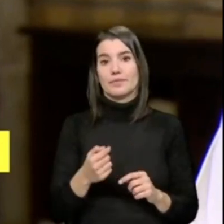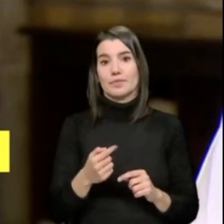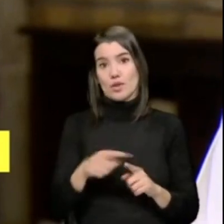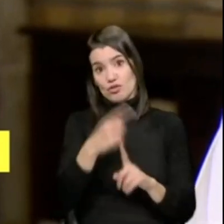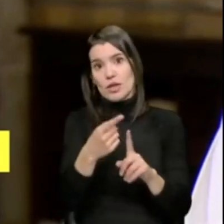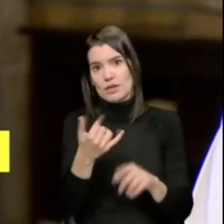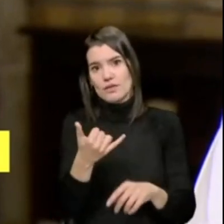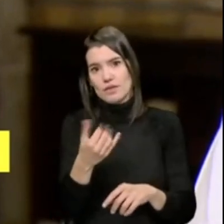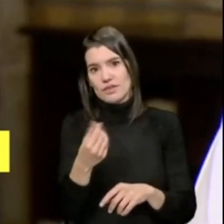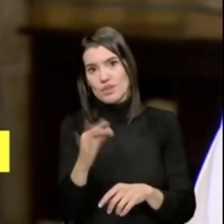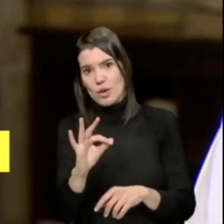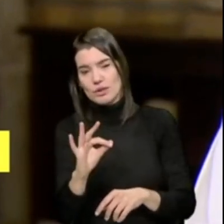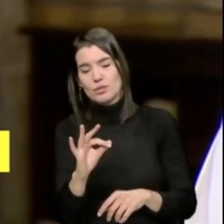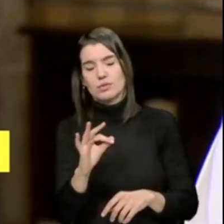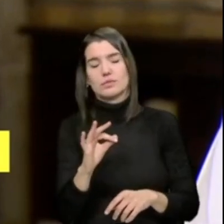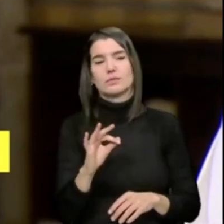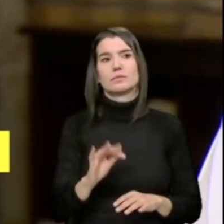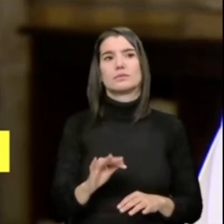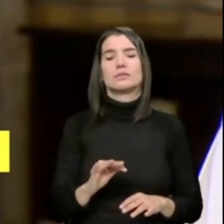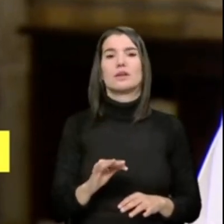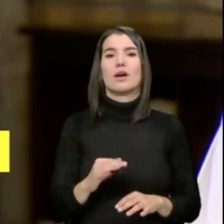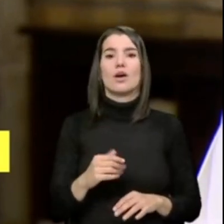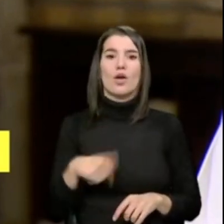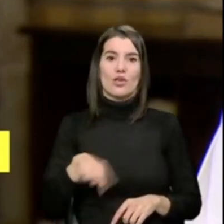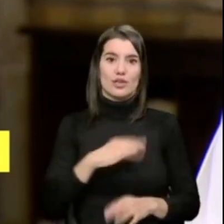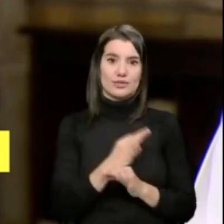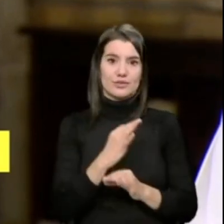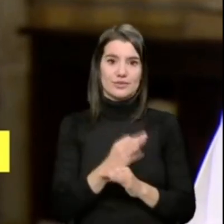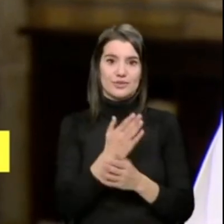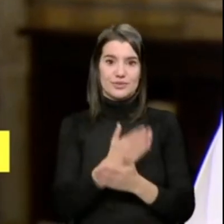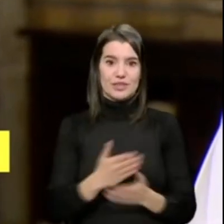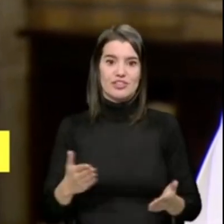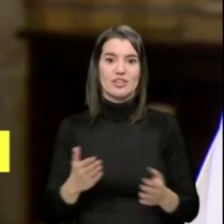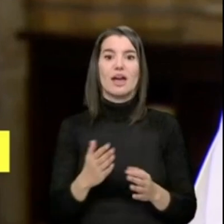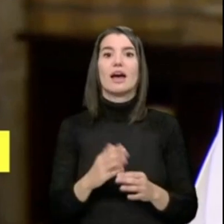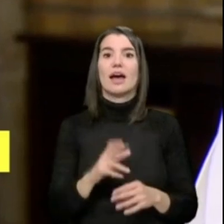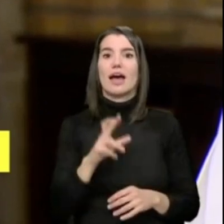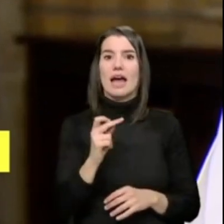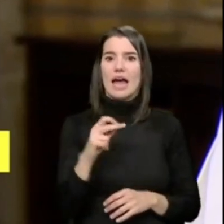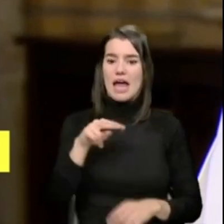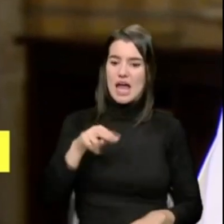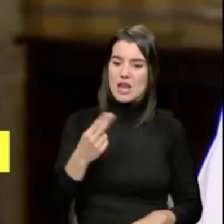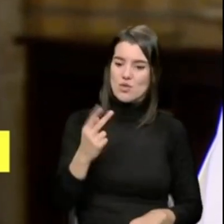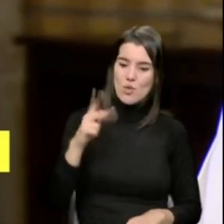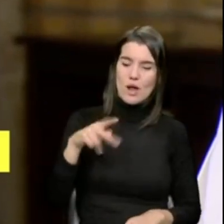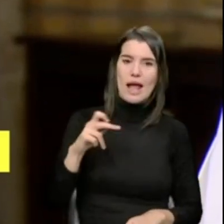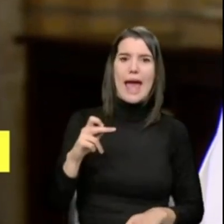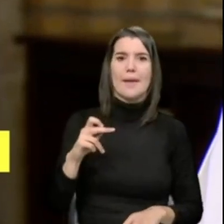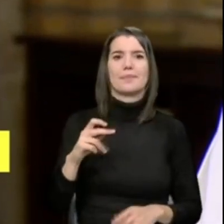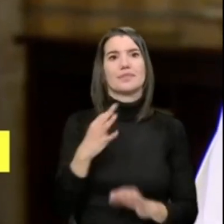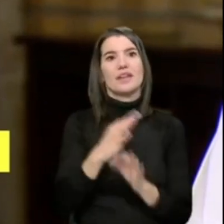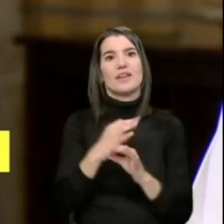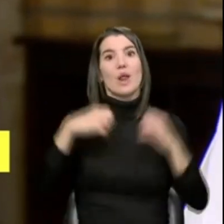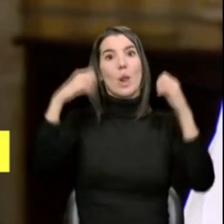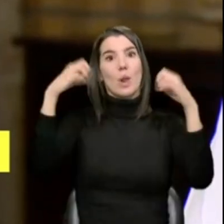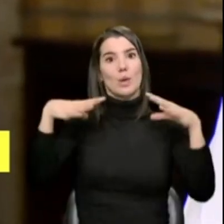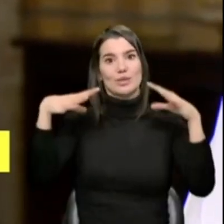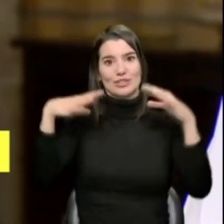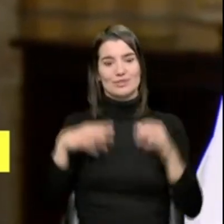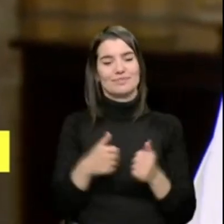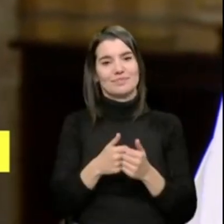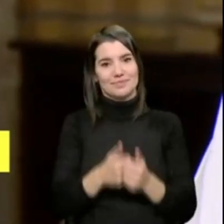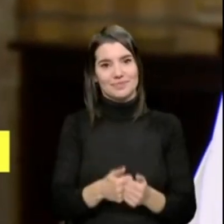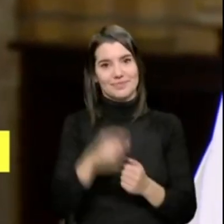civil 2024, nós celebramos a festa de Hanukkah, a festa das luzes, que este ano, de acordo com o